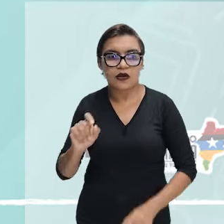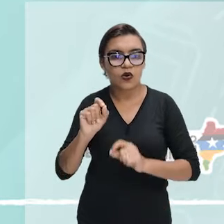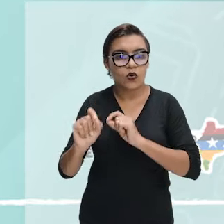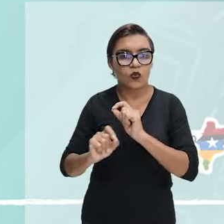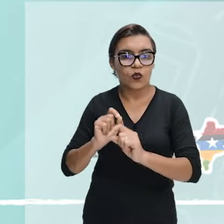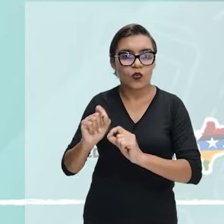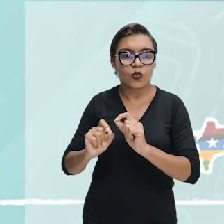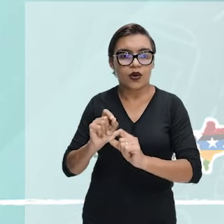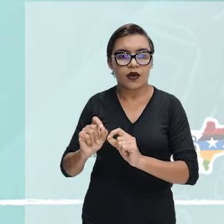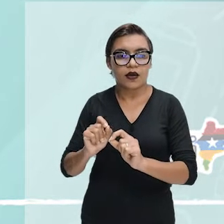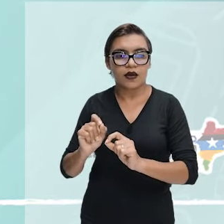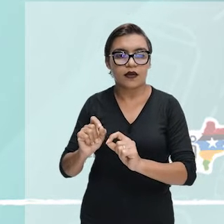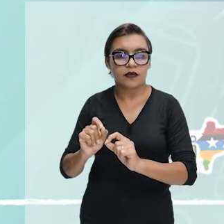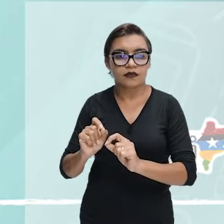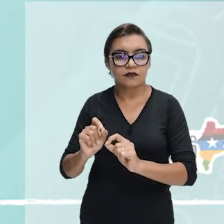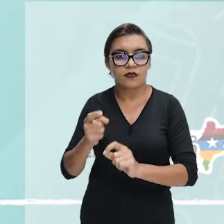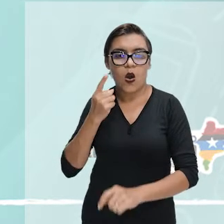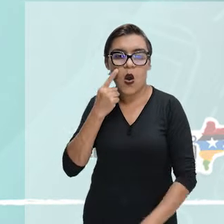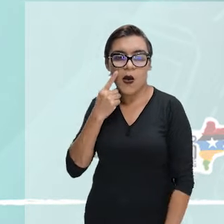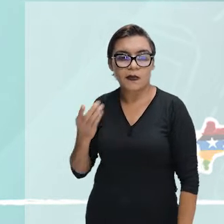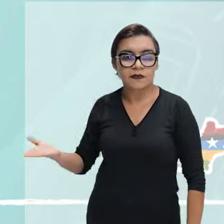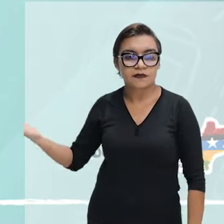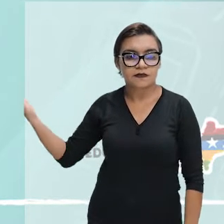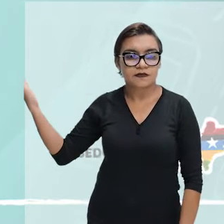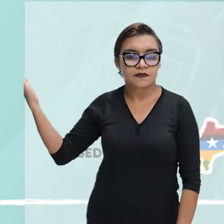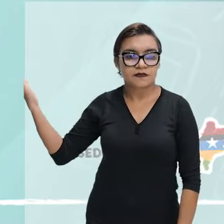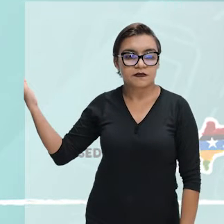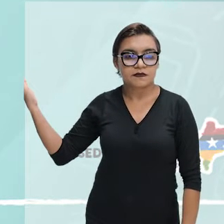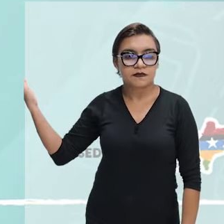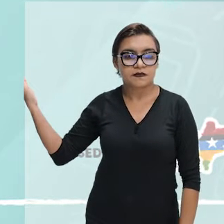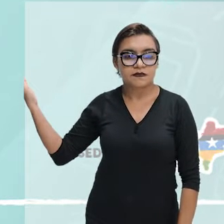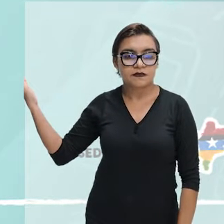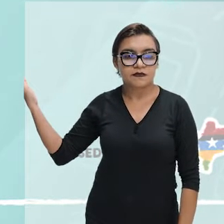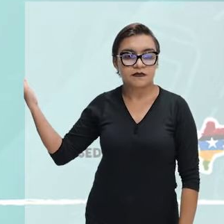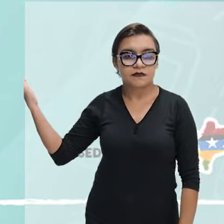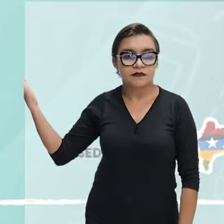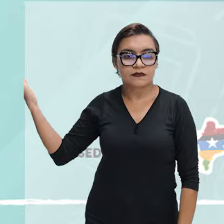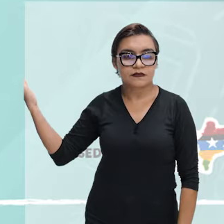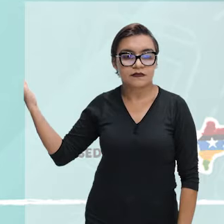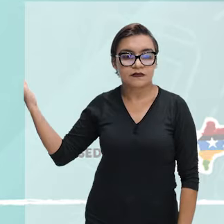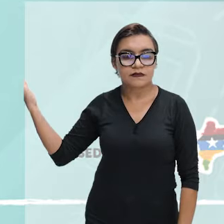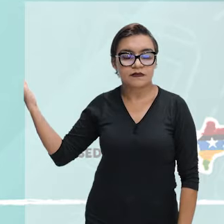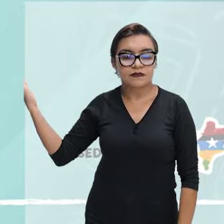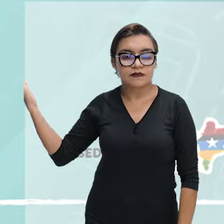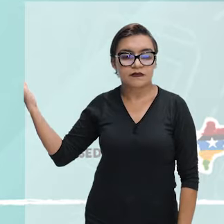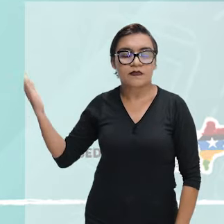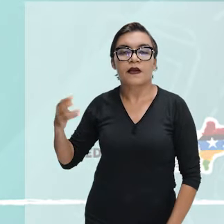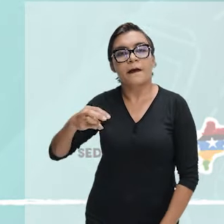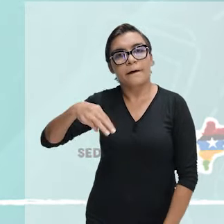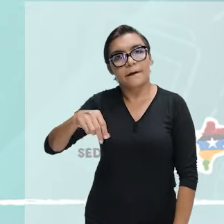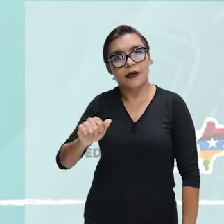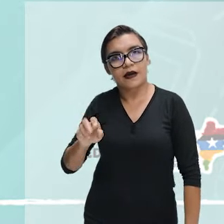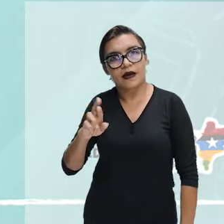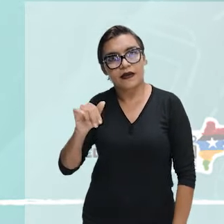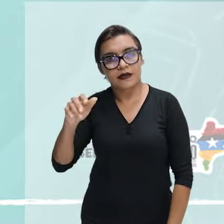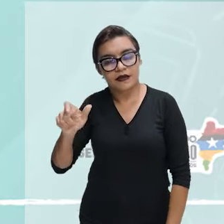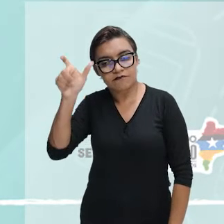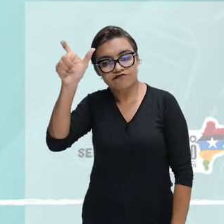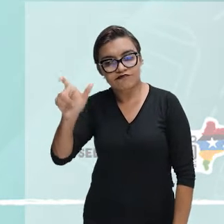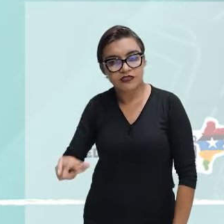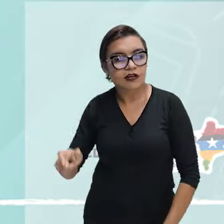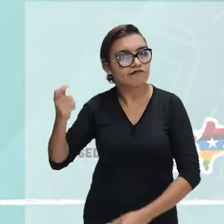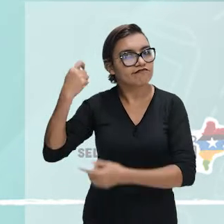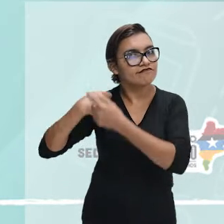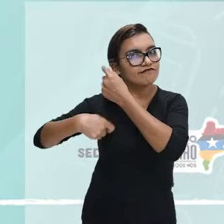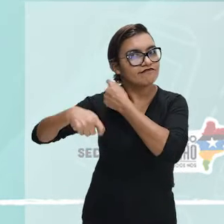peinando-se. Maria está peinando-se. Maria se está peinando. Maria está se penteando, tá?